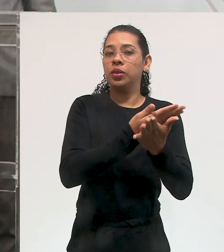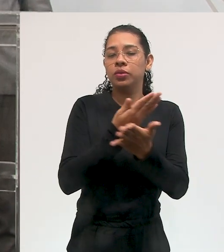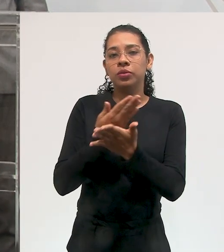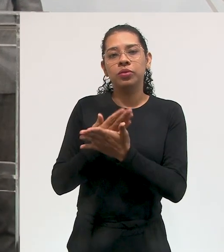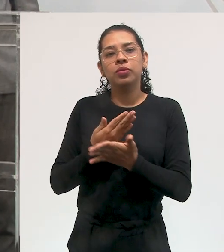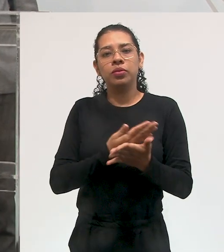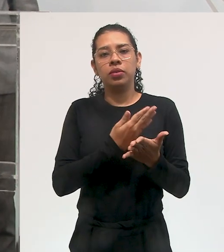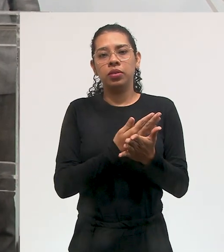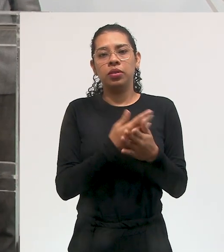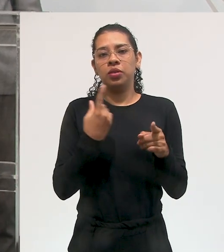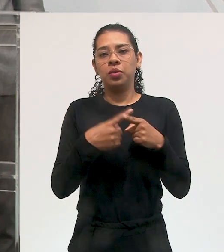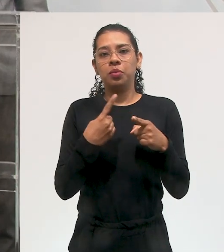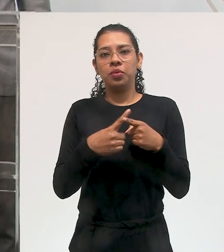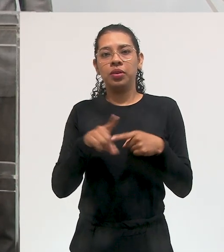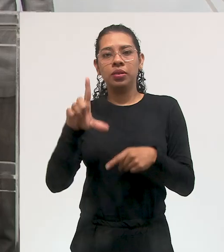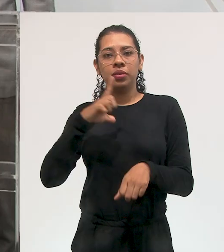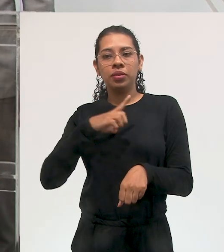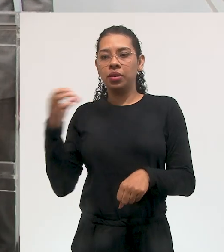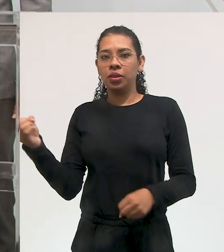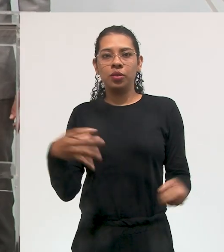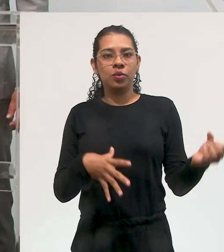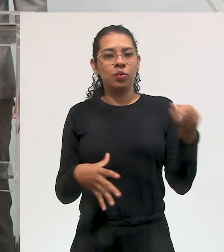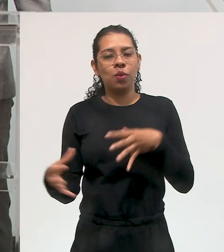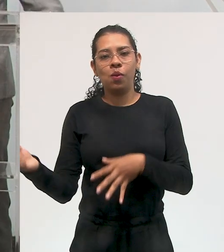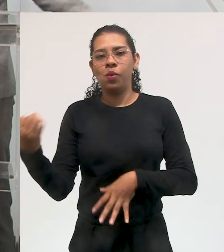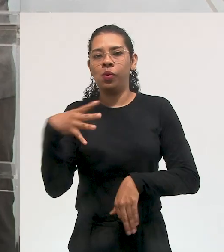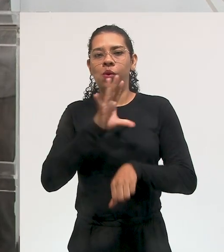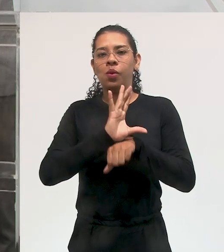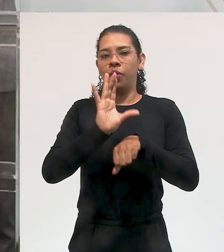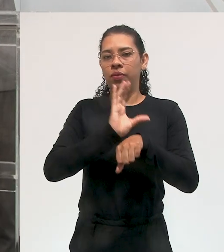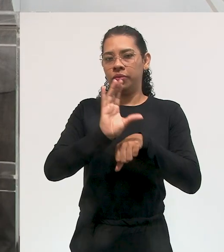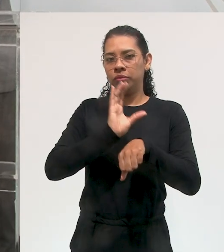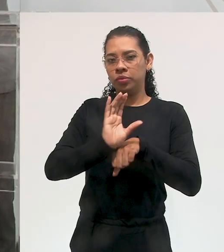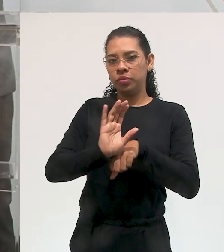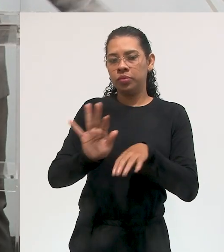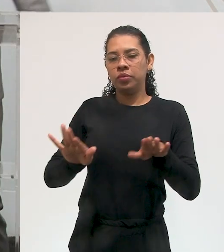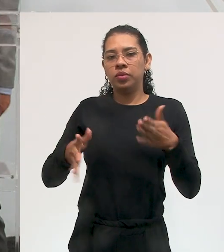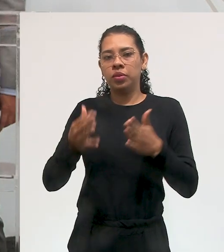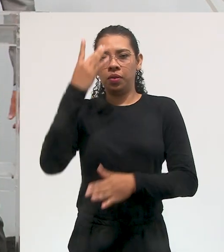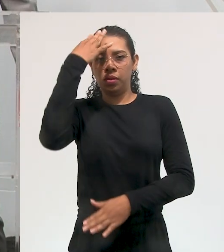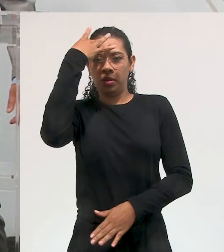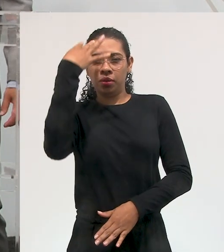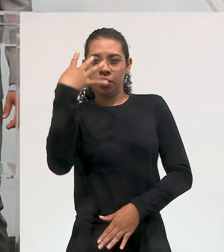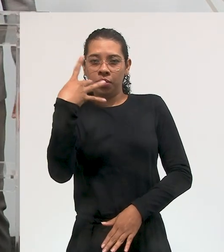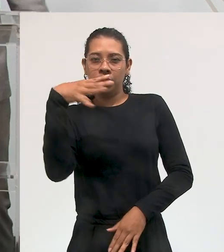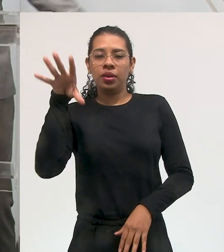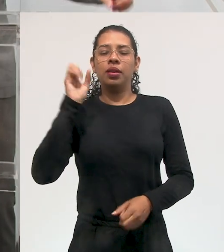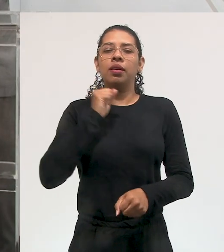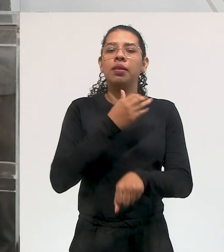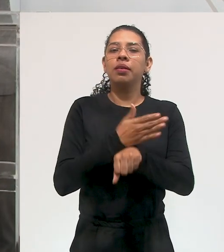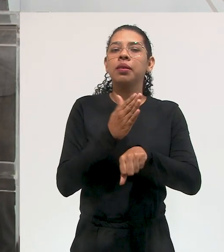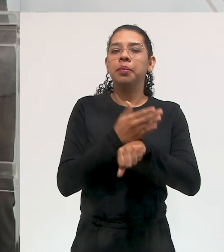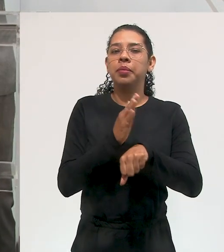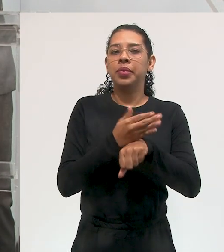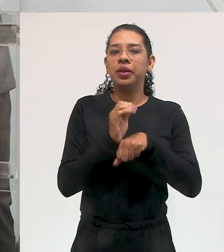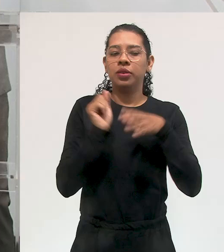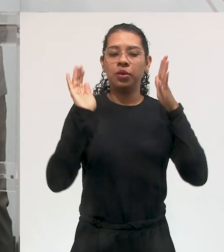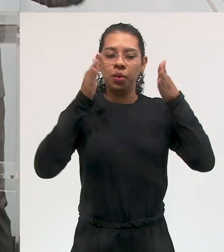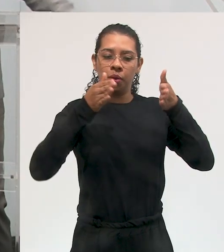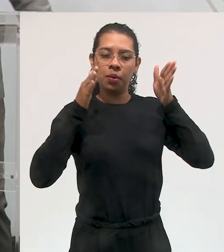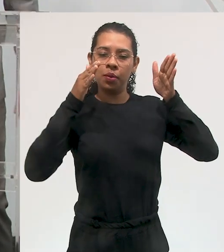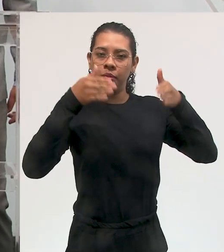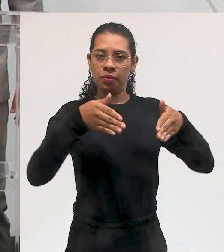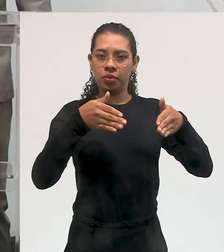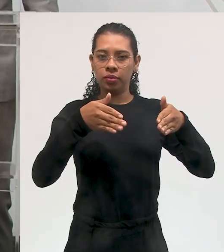conseguir dar aula para esses novos cursos que estão aparecendo e cada vez mais está a teoria e a prática e o ensino-aprendizagem